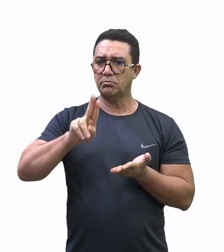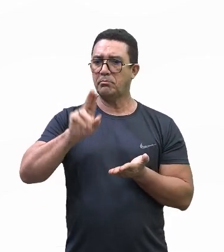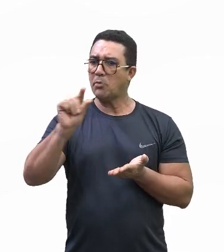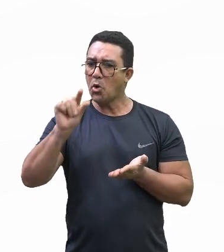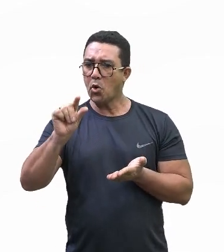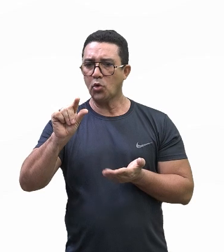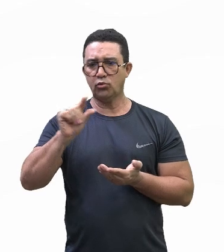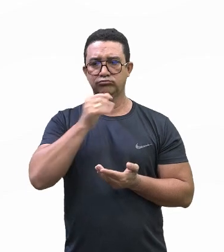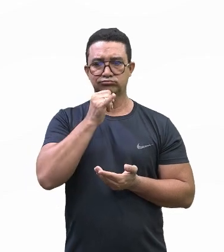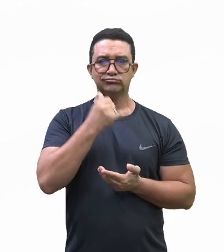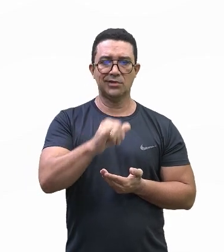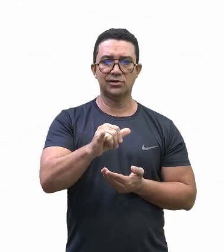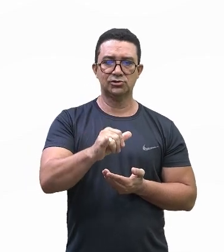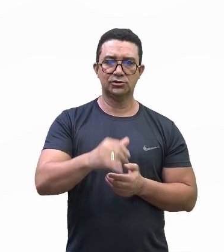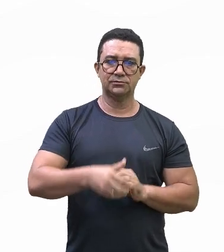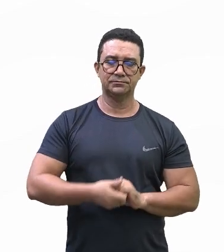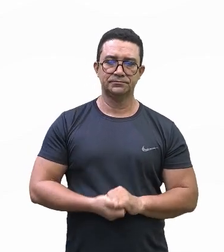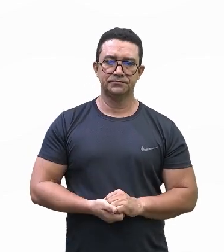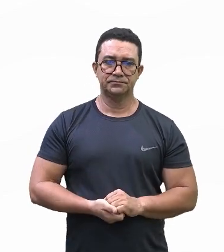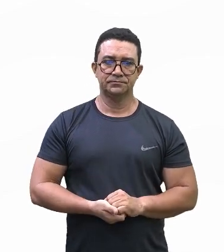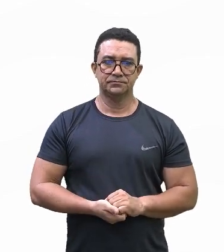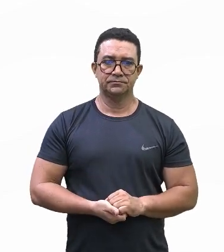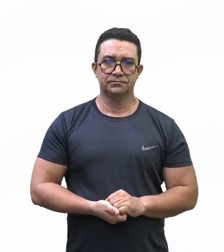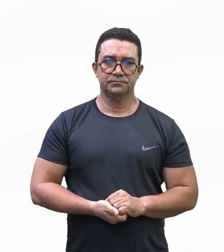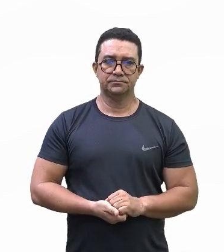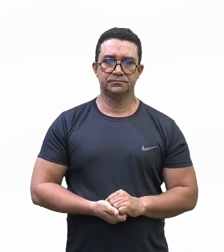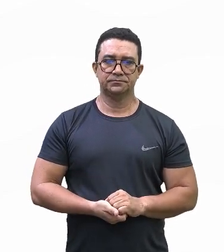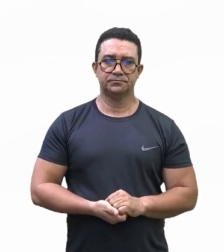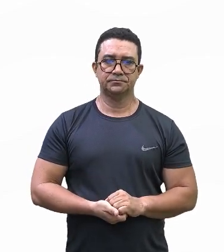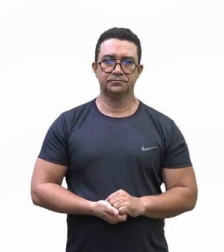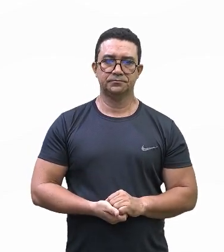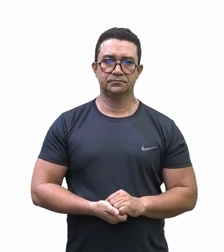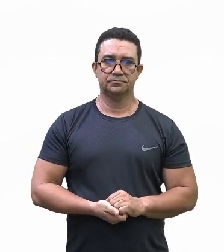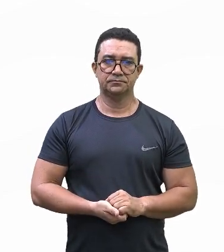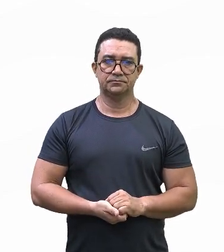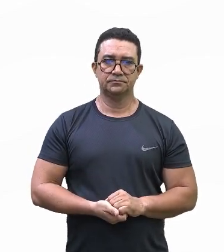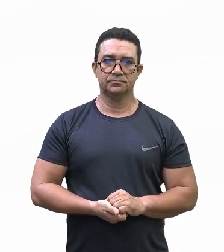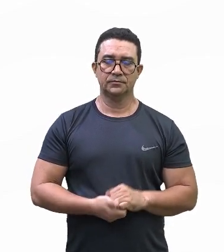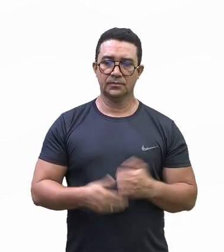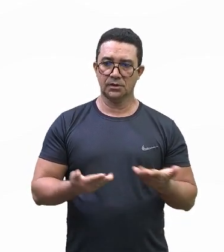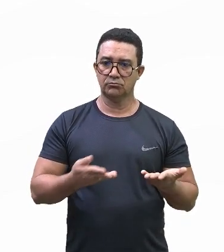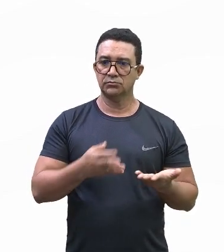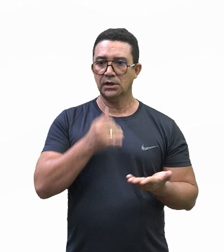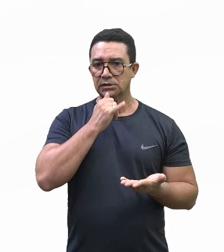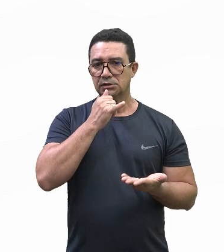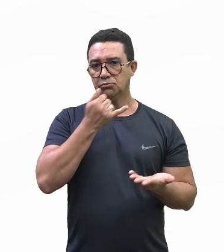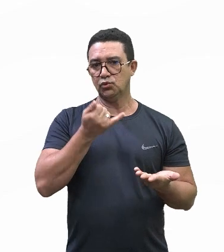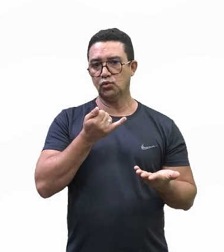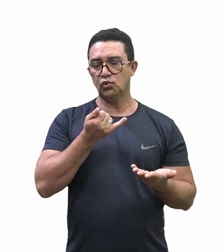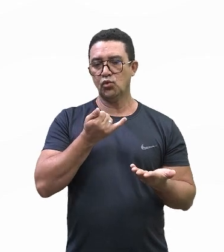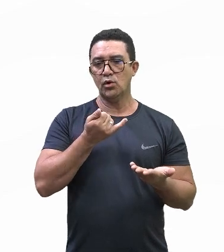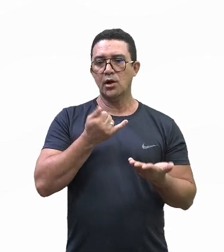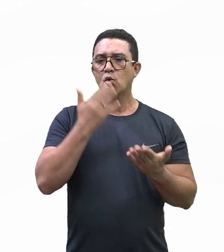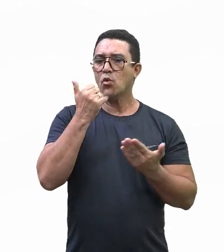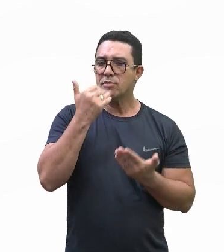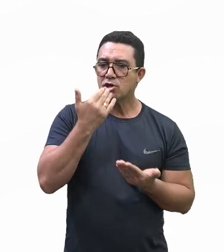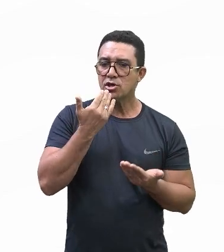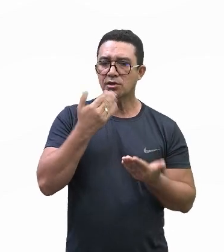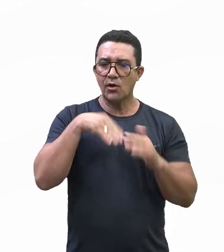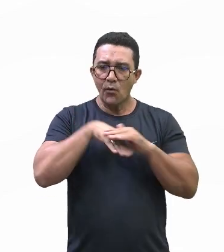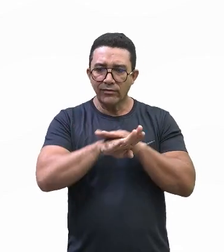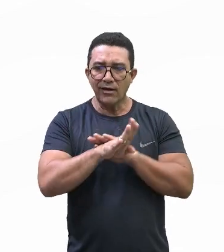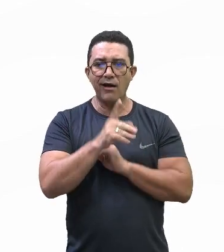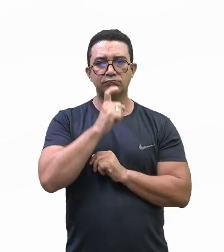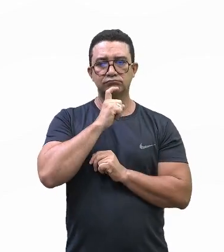energia para poder fazer toda a atividade que ele precisa ali. No caso, refrigerar um alimento, ou